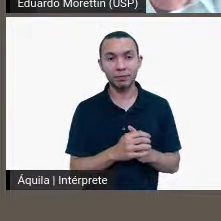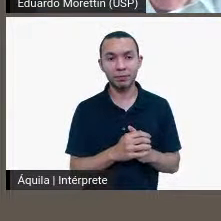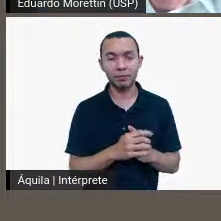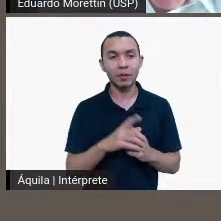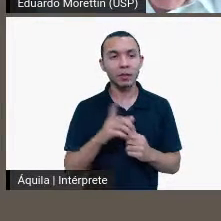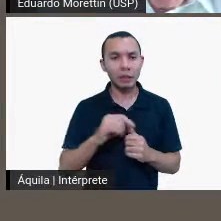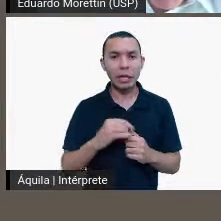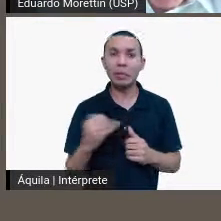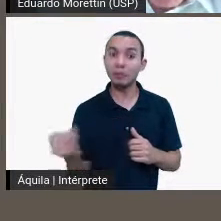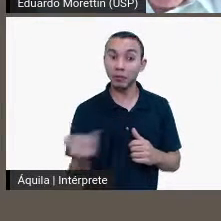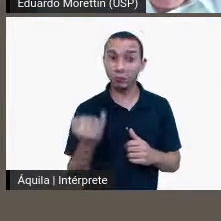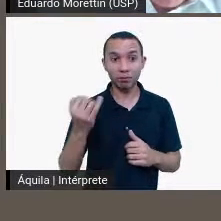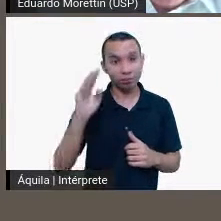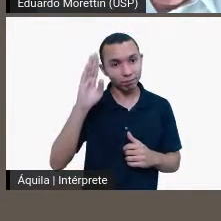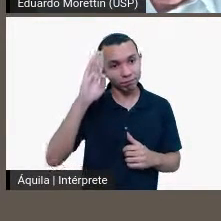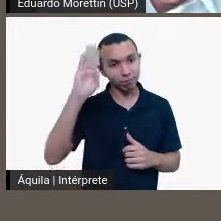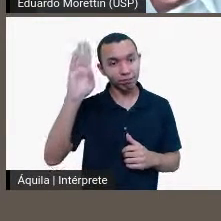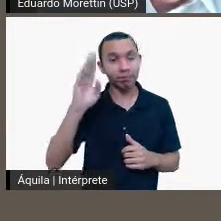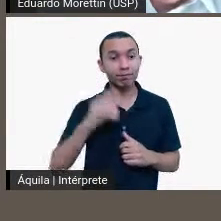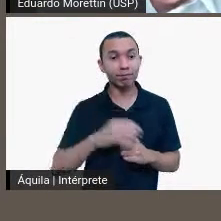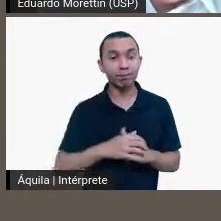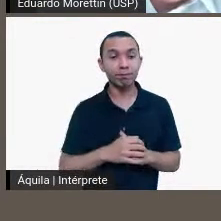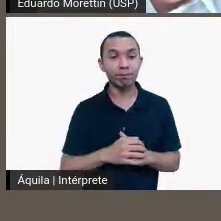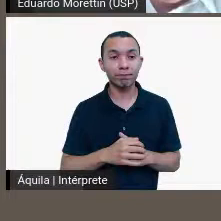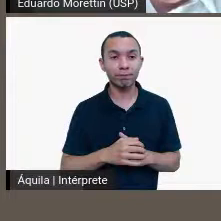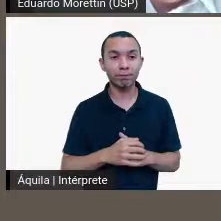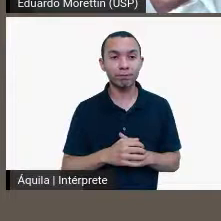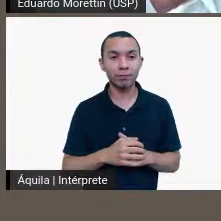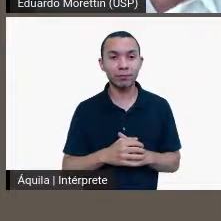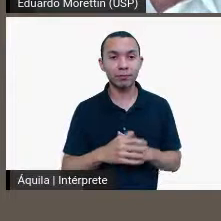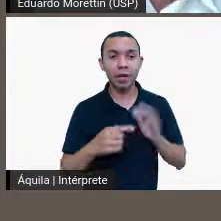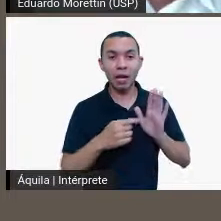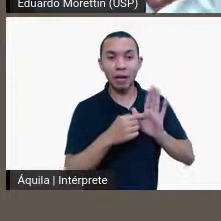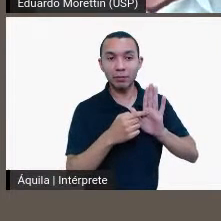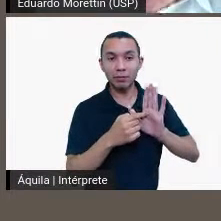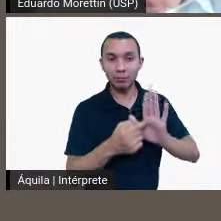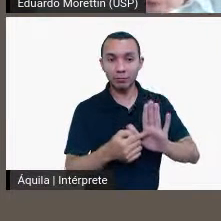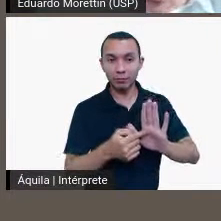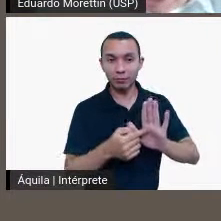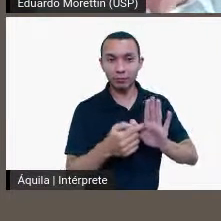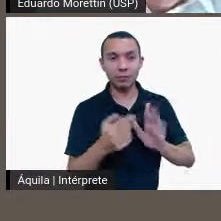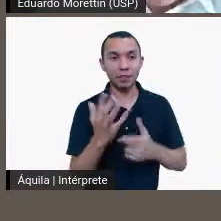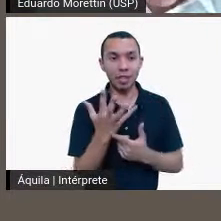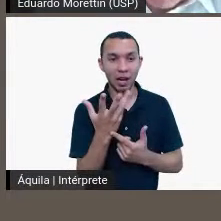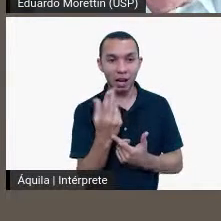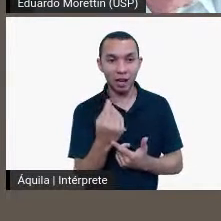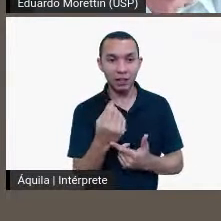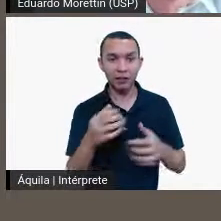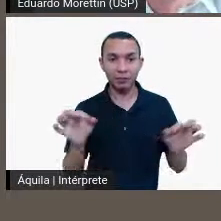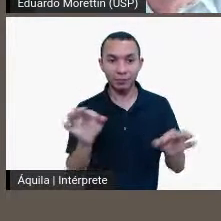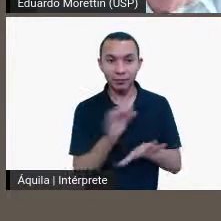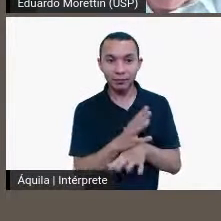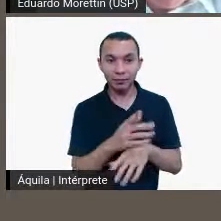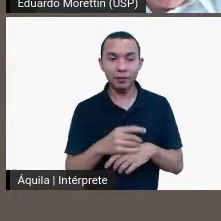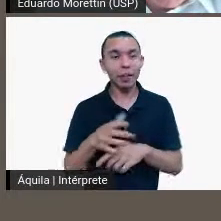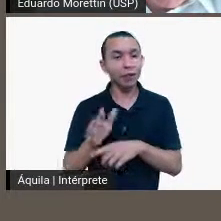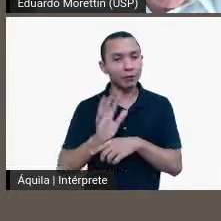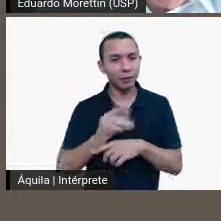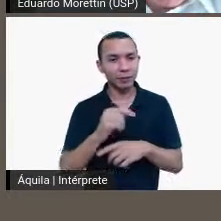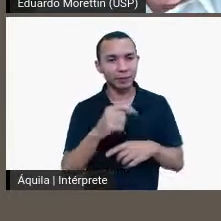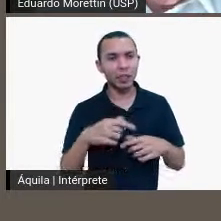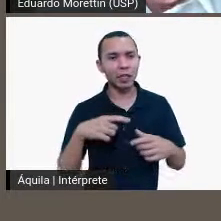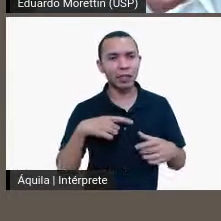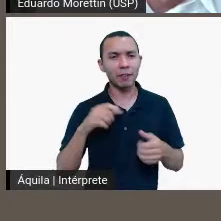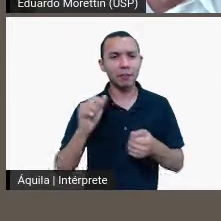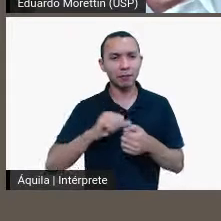diz respeito ao fato de que, terminada a exposição, a produtora Independência Filme realiza cerca